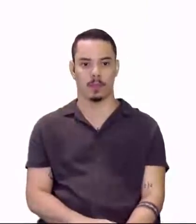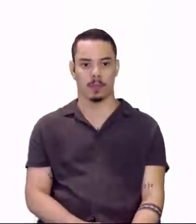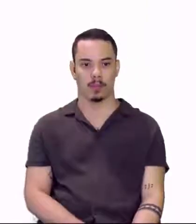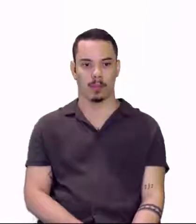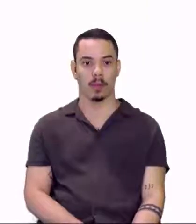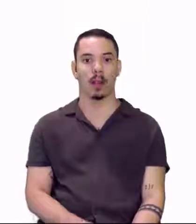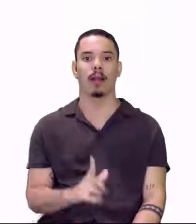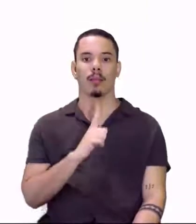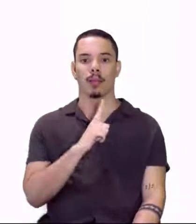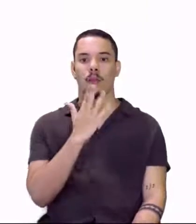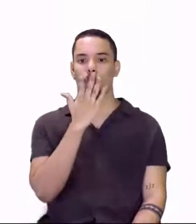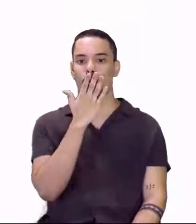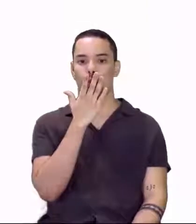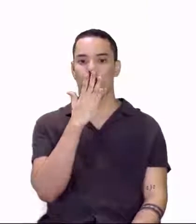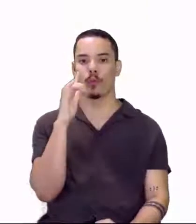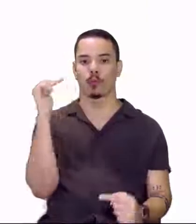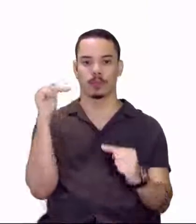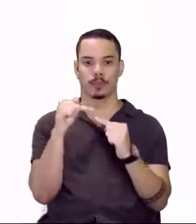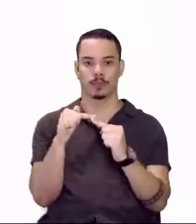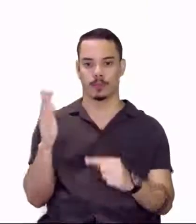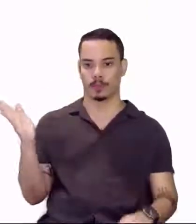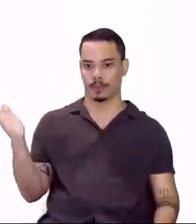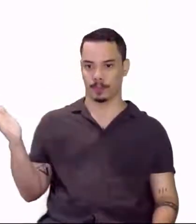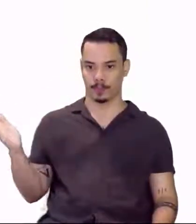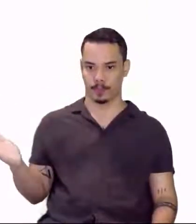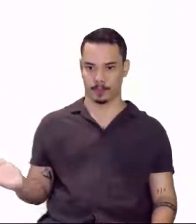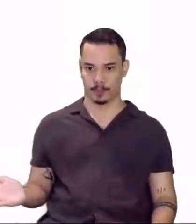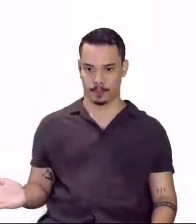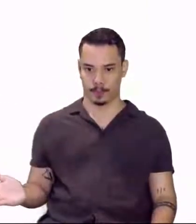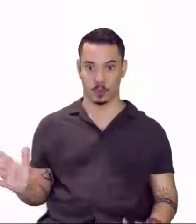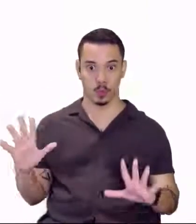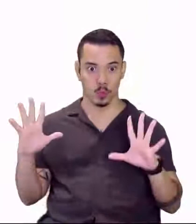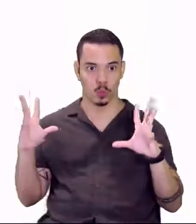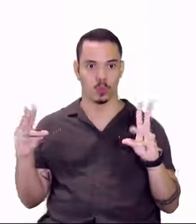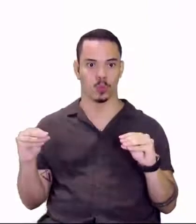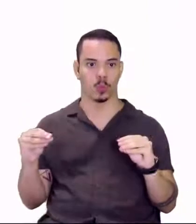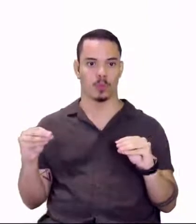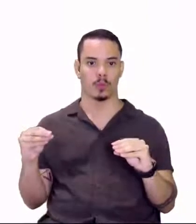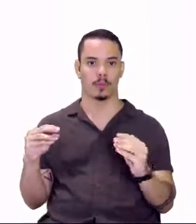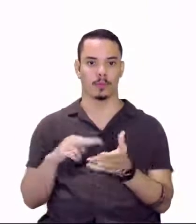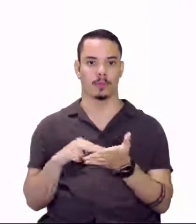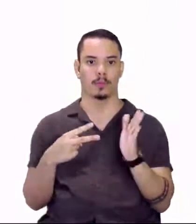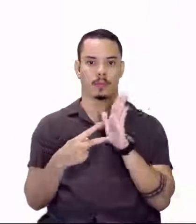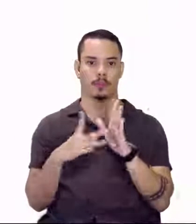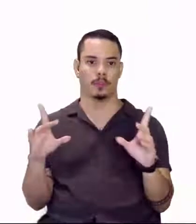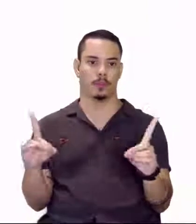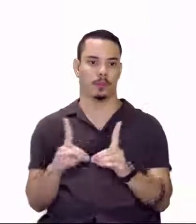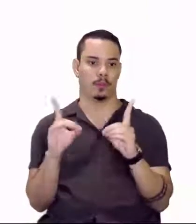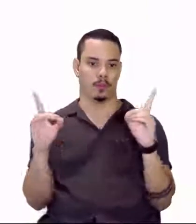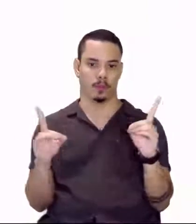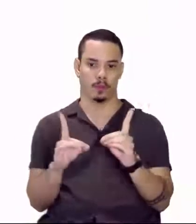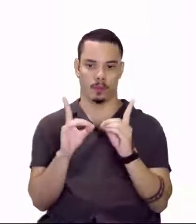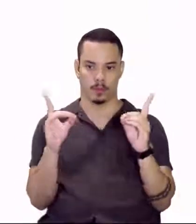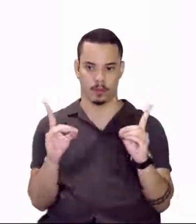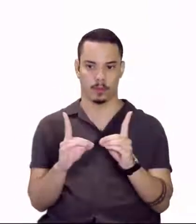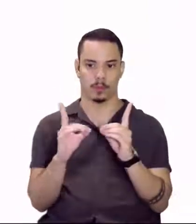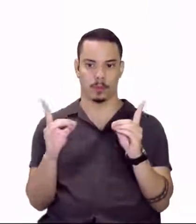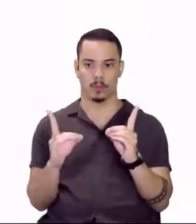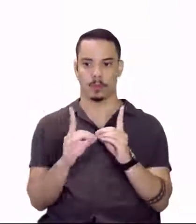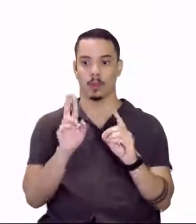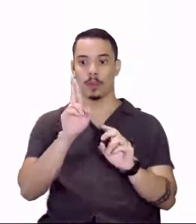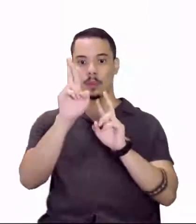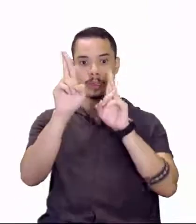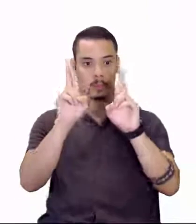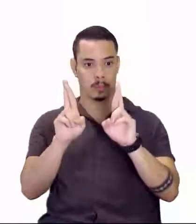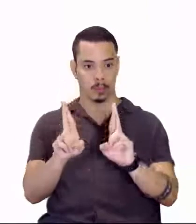terrosos. Todos que estão com a coloração aqui, verde, didaticamente, representa